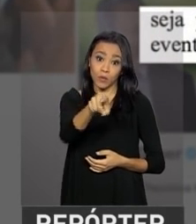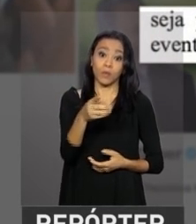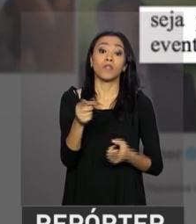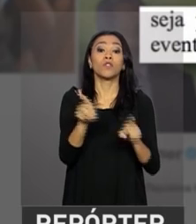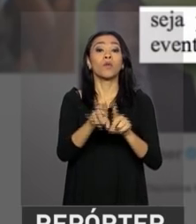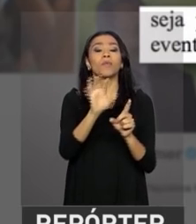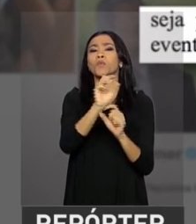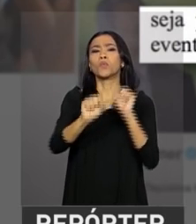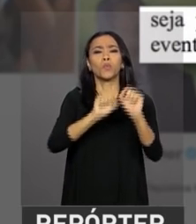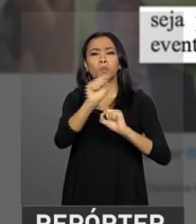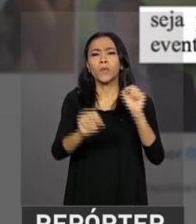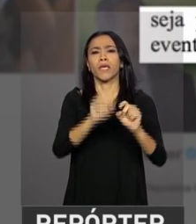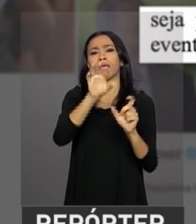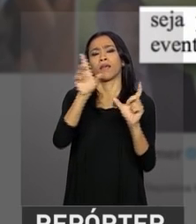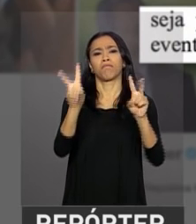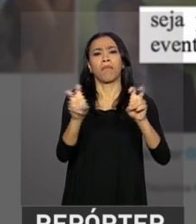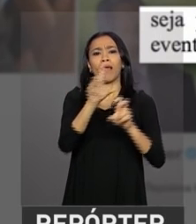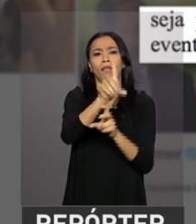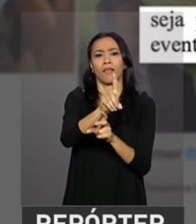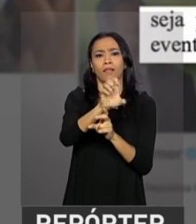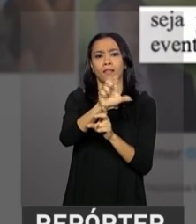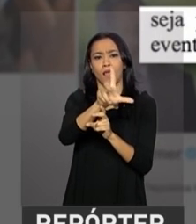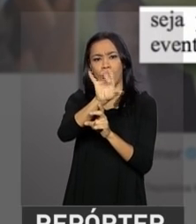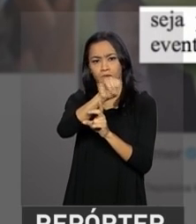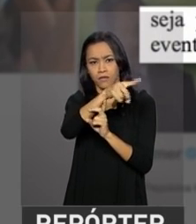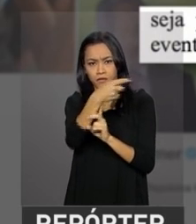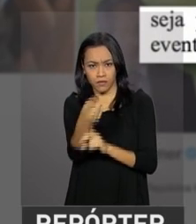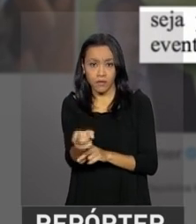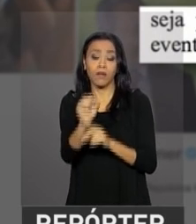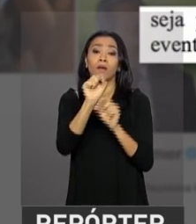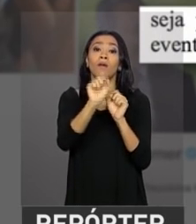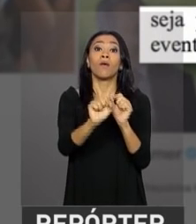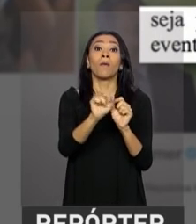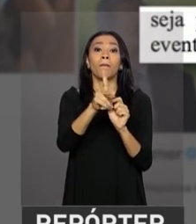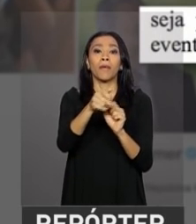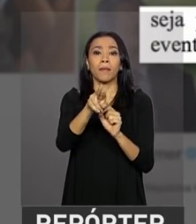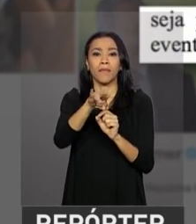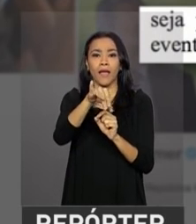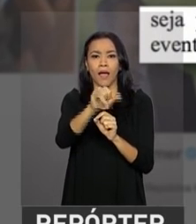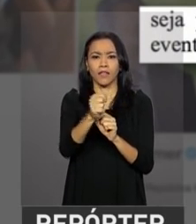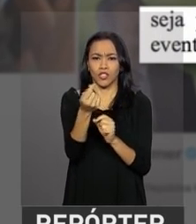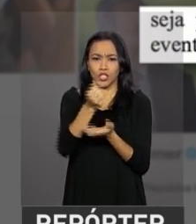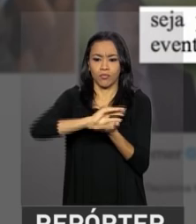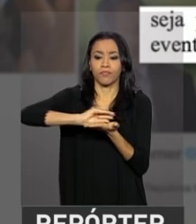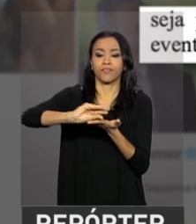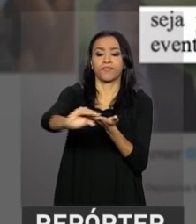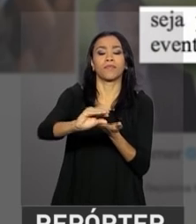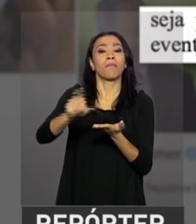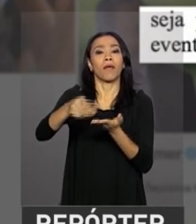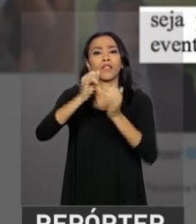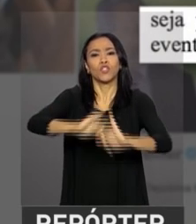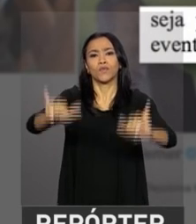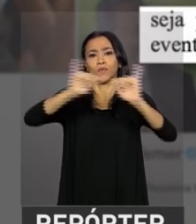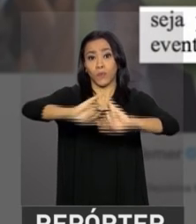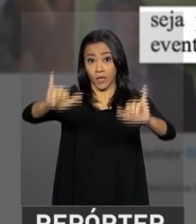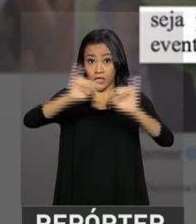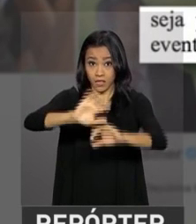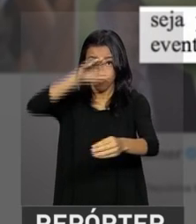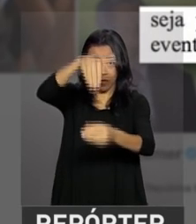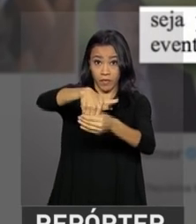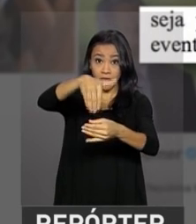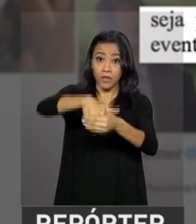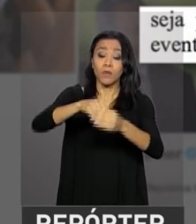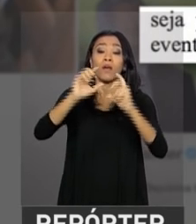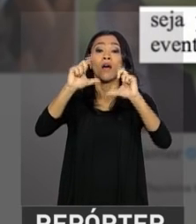premiada que Michel Temer teria solicitado recursos ilícitos para o financiamento da campanha eleitoral do então candidato à Prefeitura